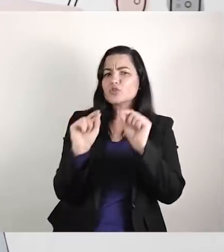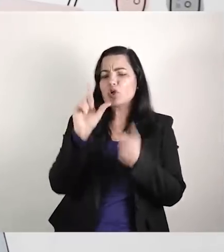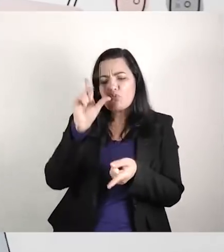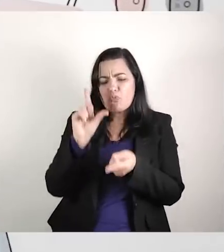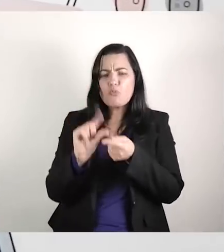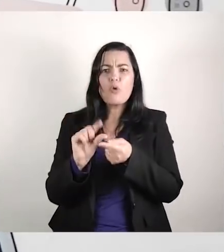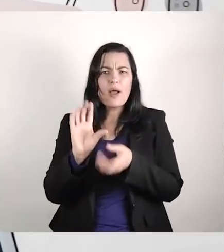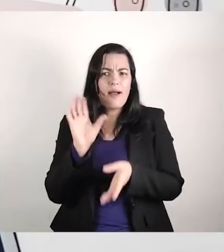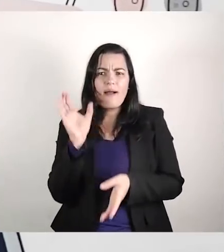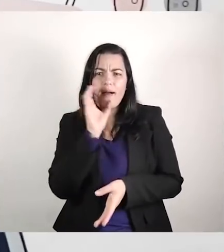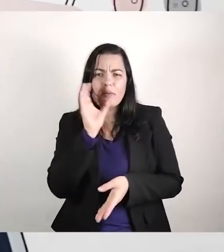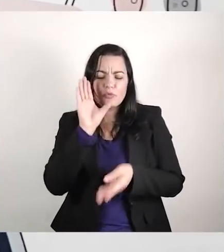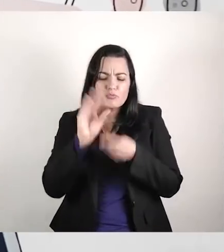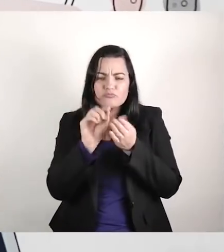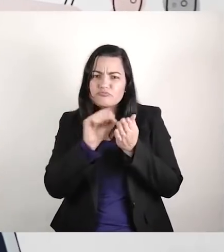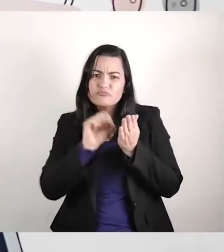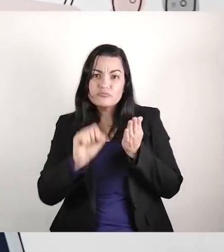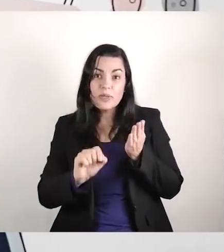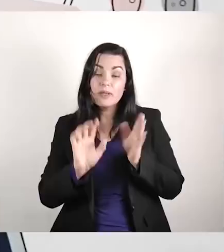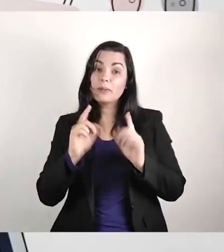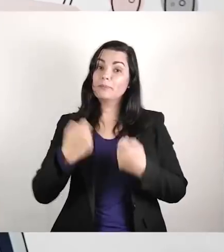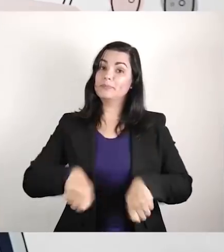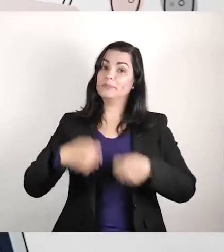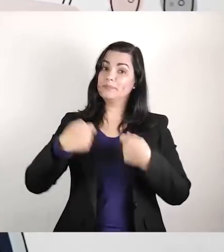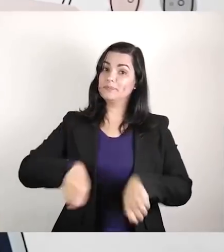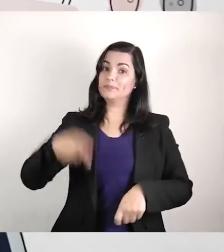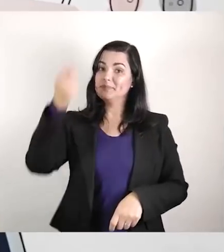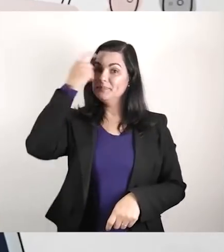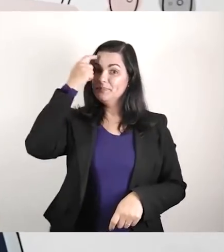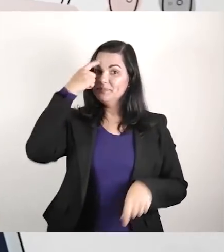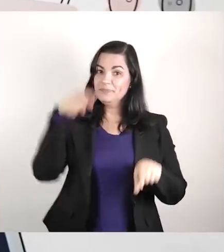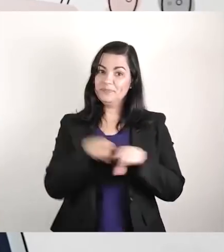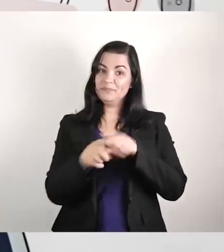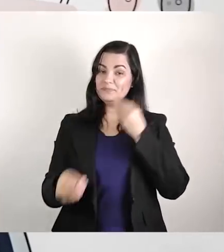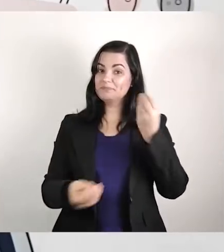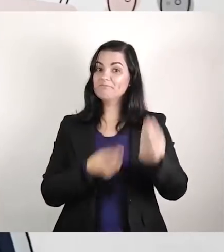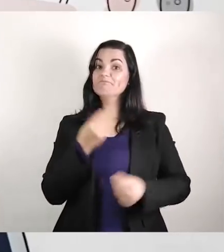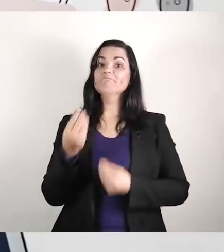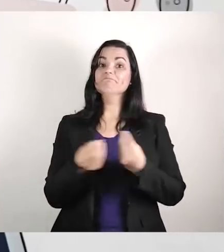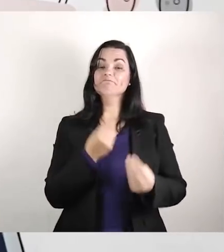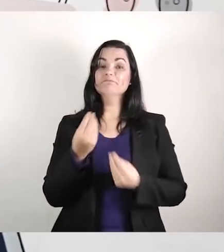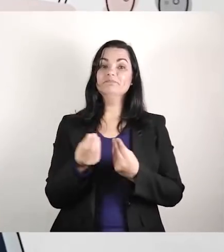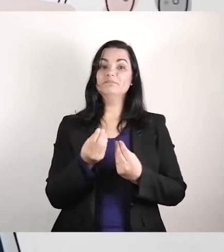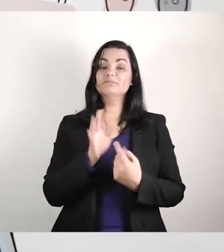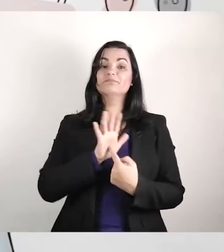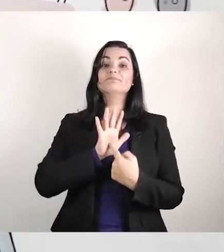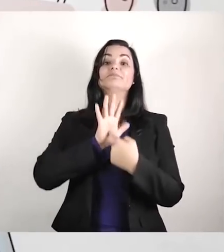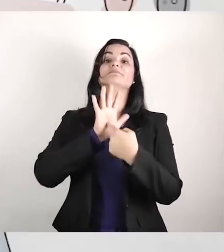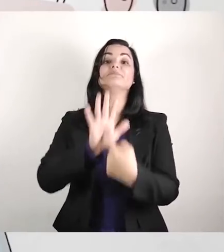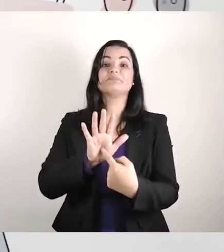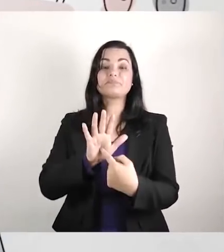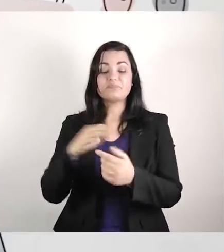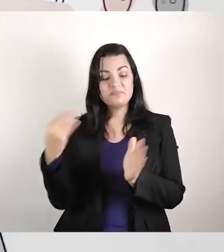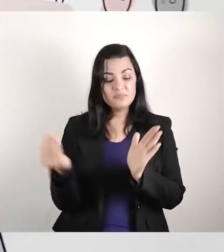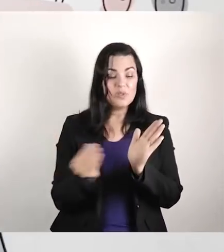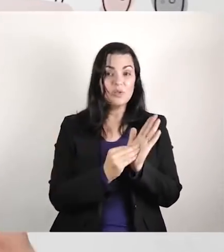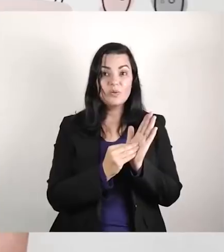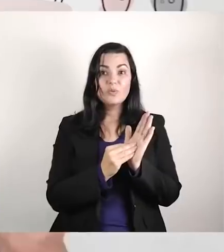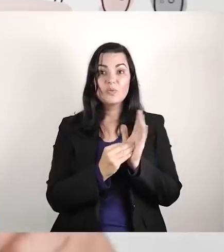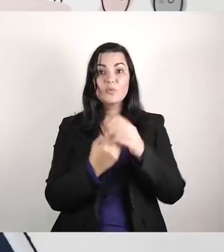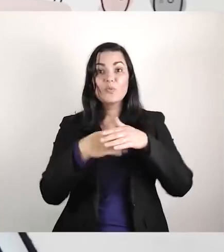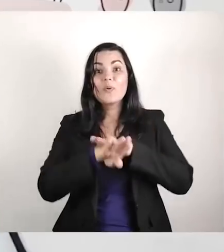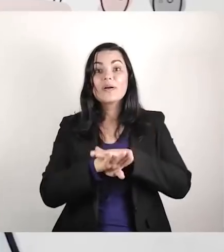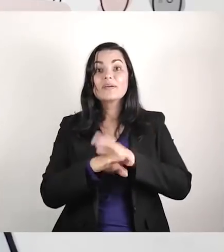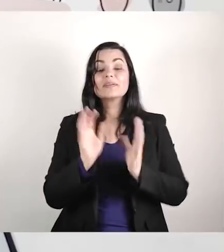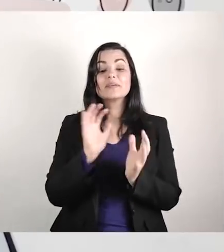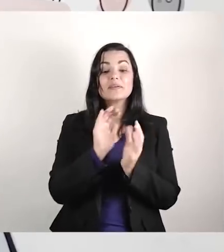mensagem curtinha, tá bom? Vocês vão ter que pensar também em como deixar esse registro para